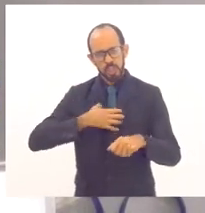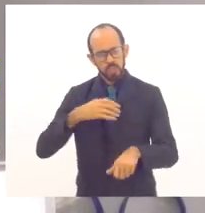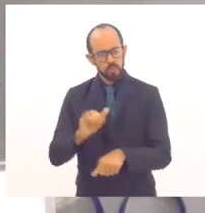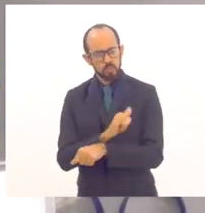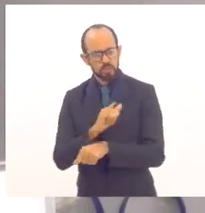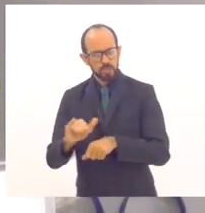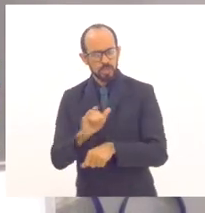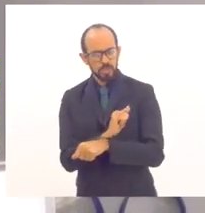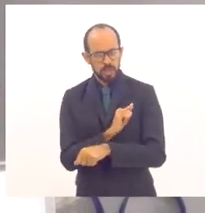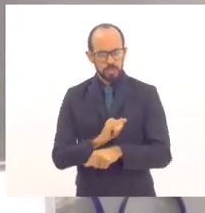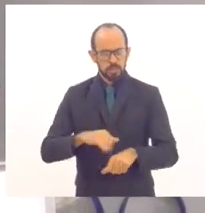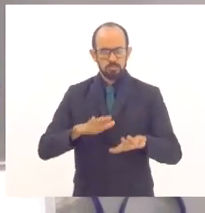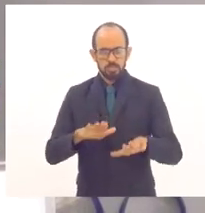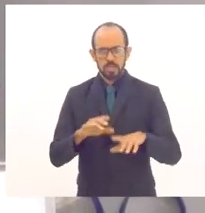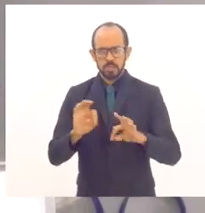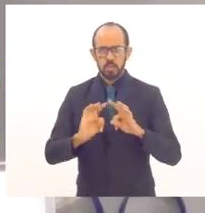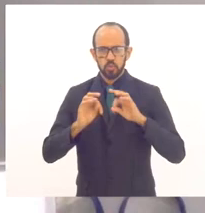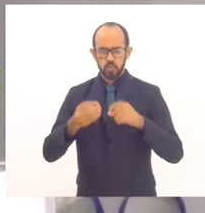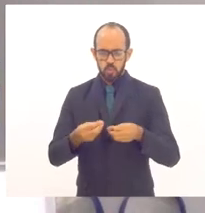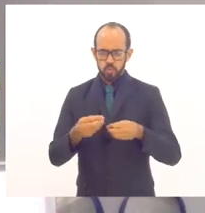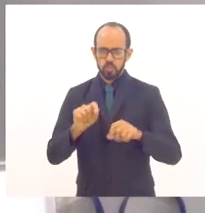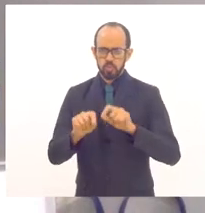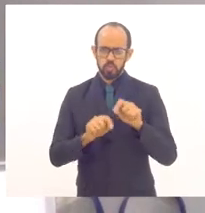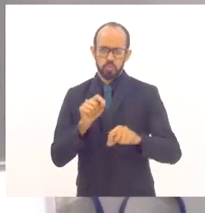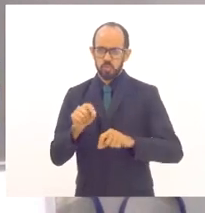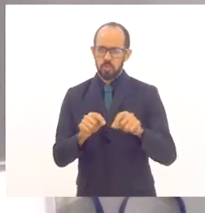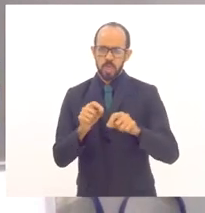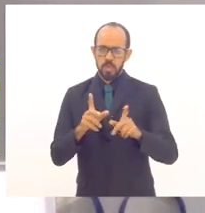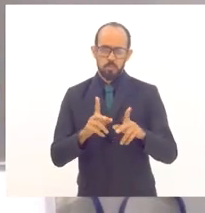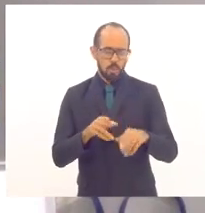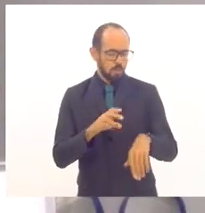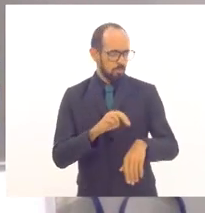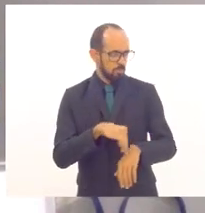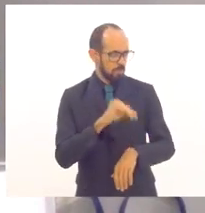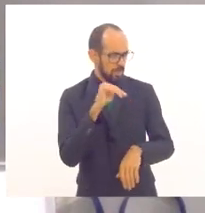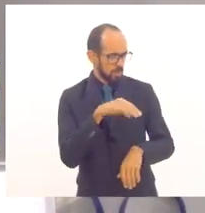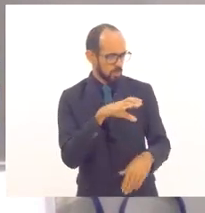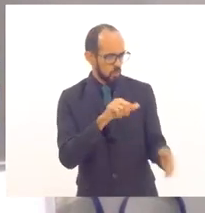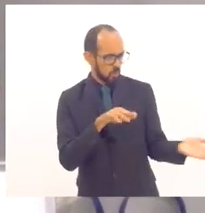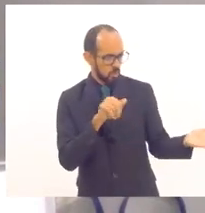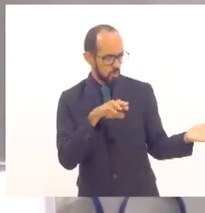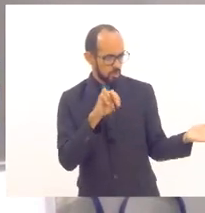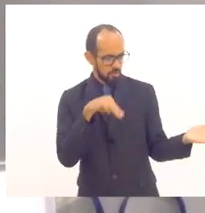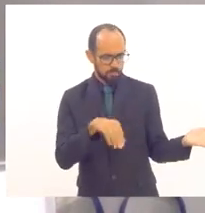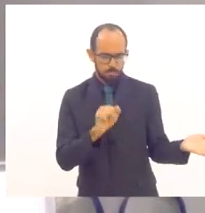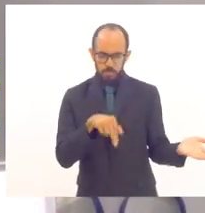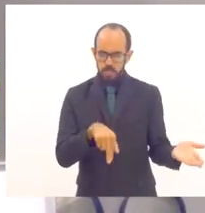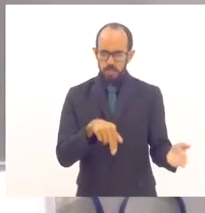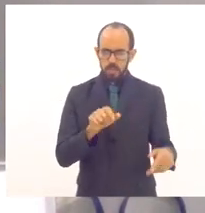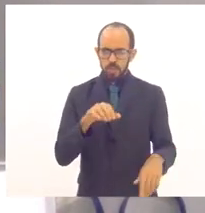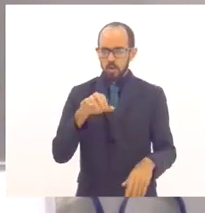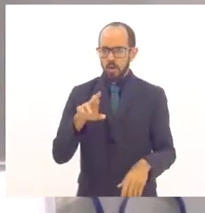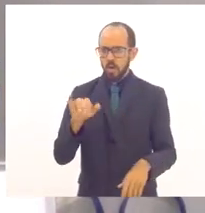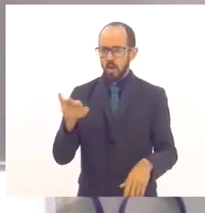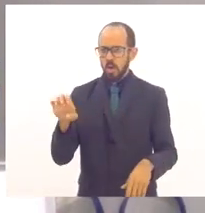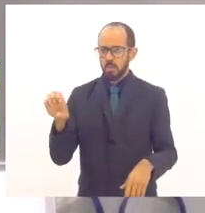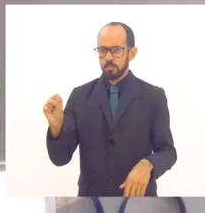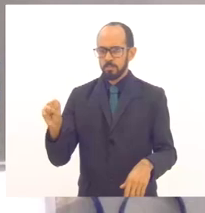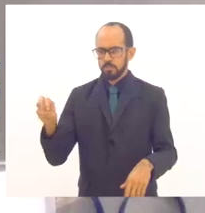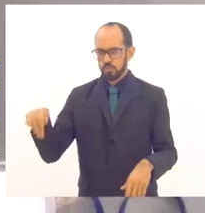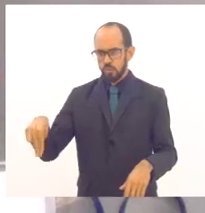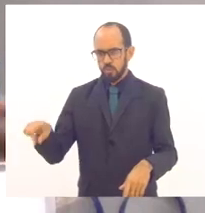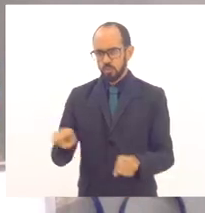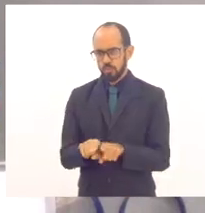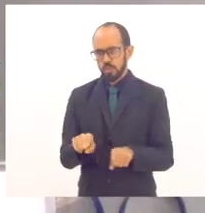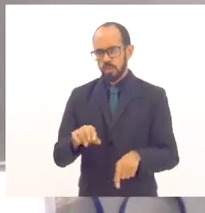contraditórias, mas que estão todos arrematados, como muito bem falou o mestre Curumim, o mestre Robson, a mestra Darlene, né,